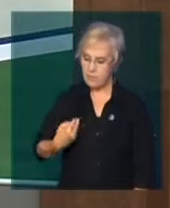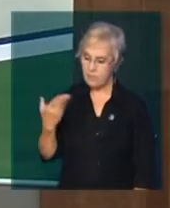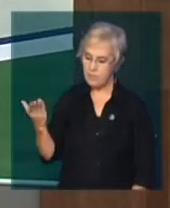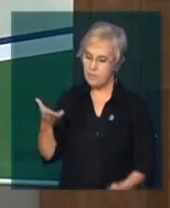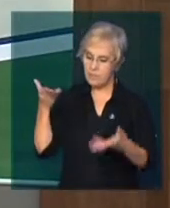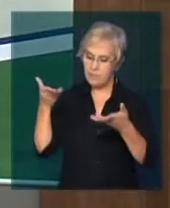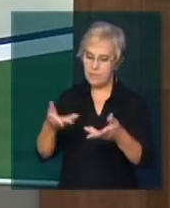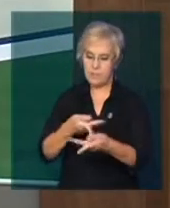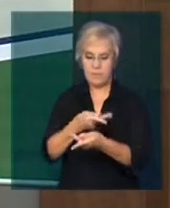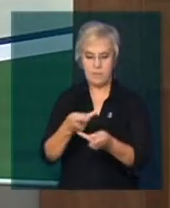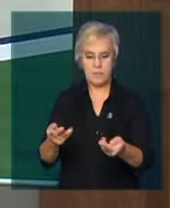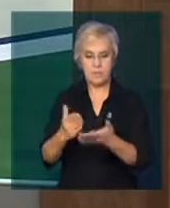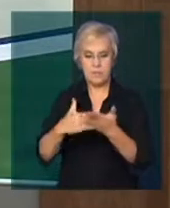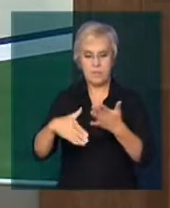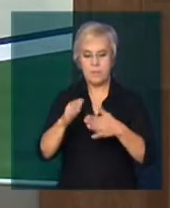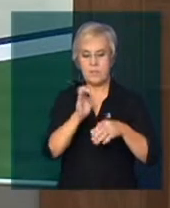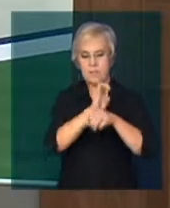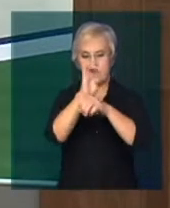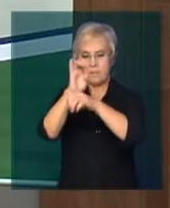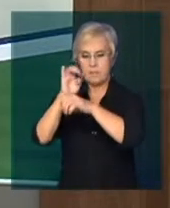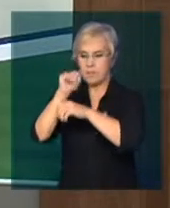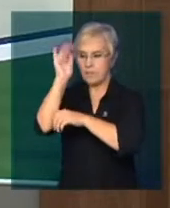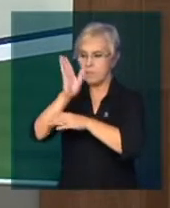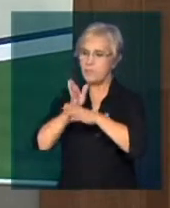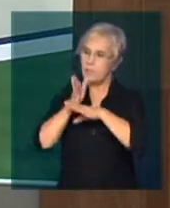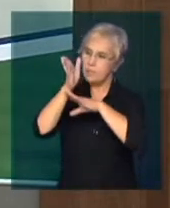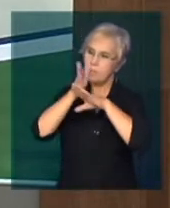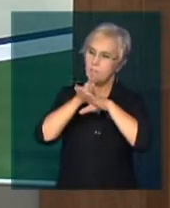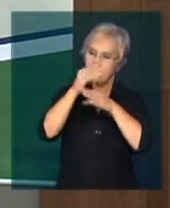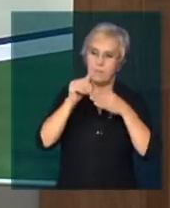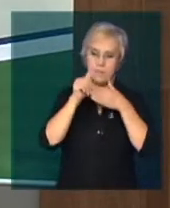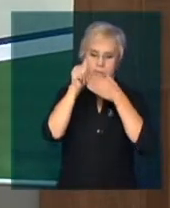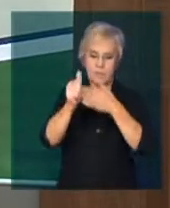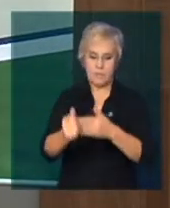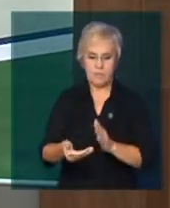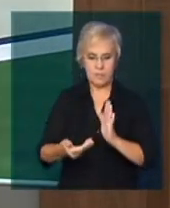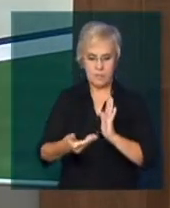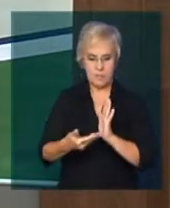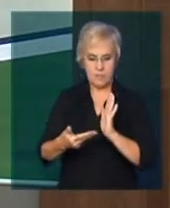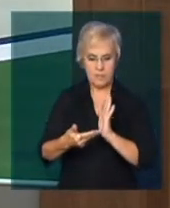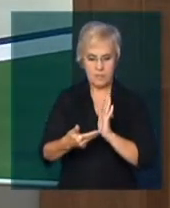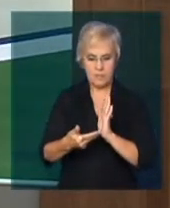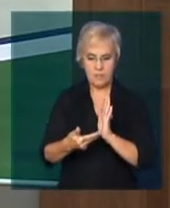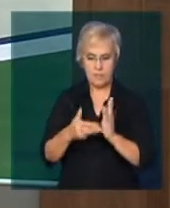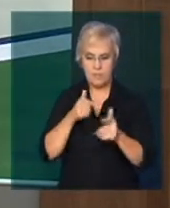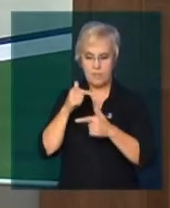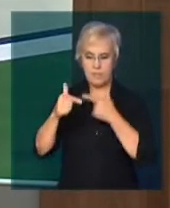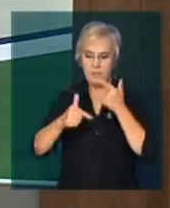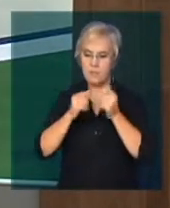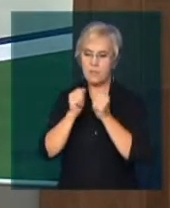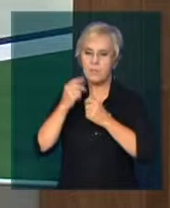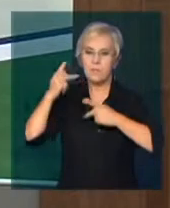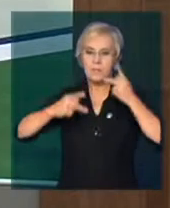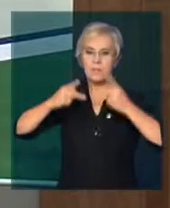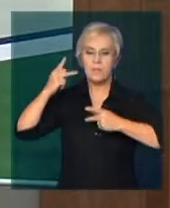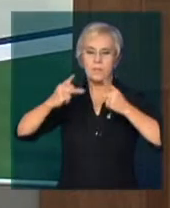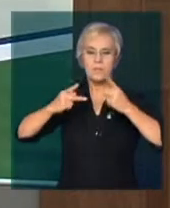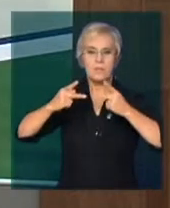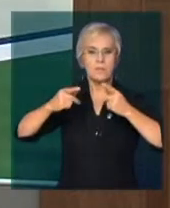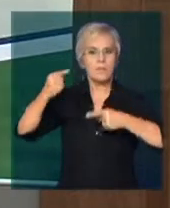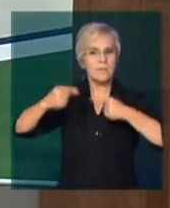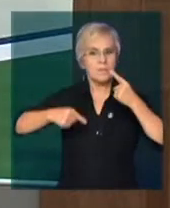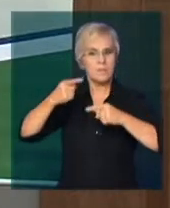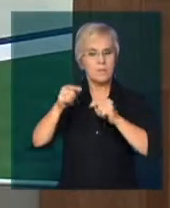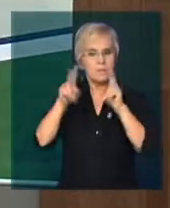visitando todos os estados do Brasil, levando a Câmara itinerante, tratando desses assuntos tão importantes para